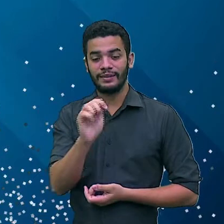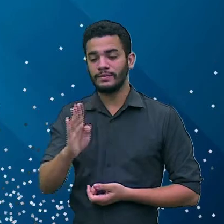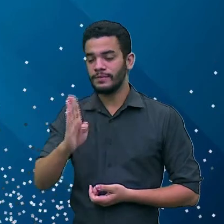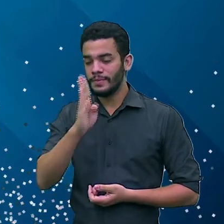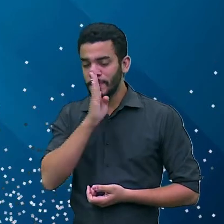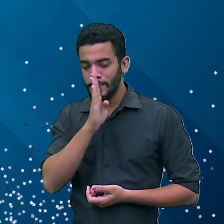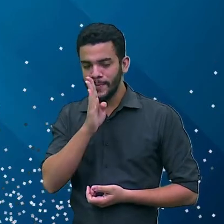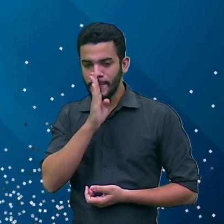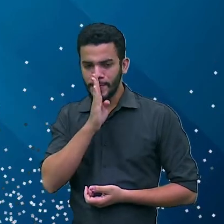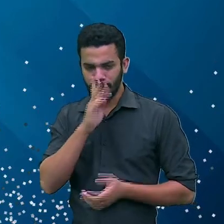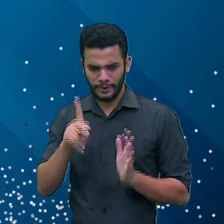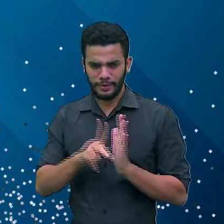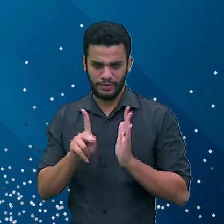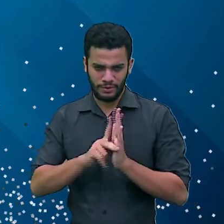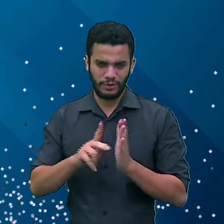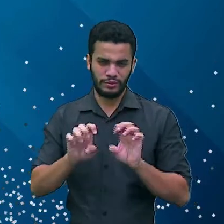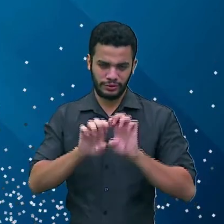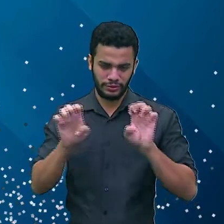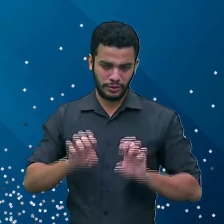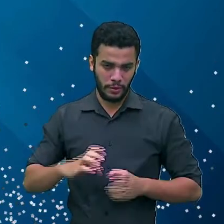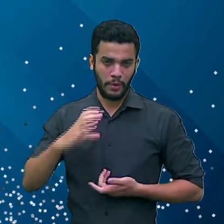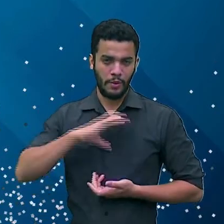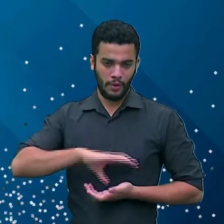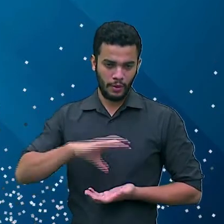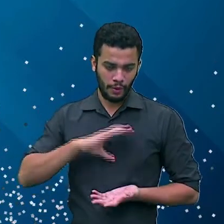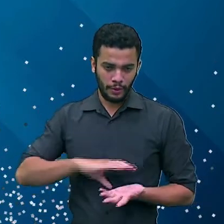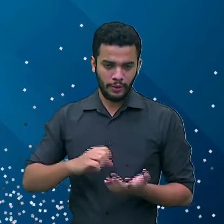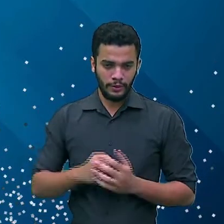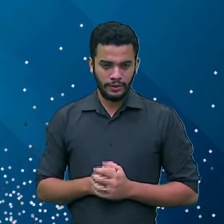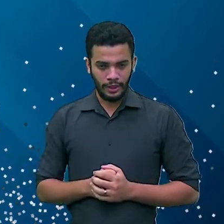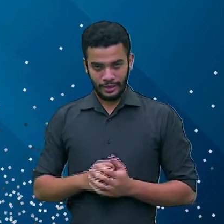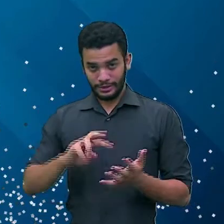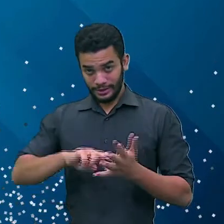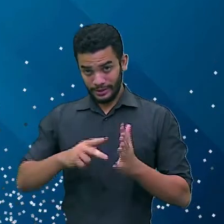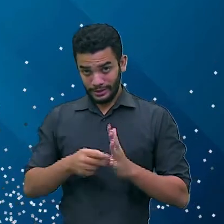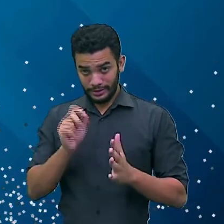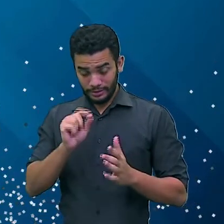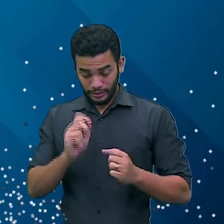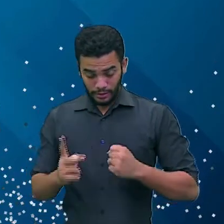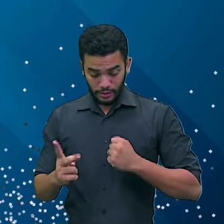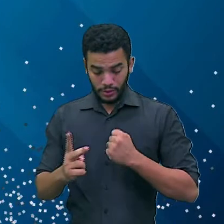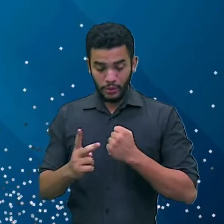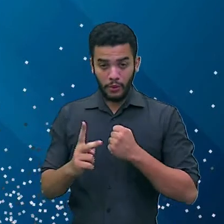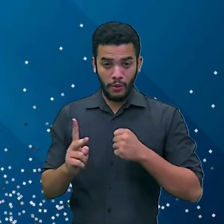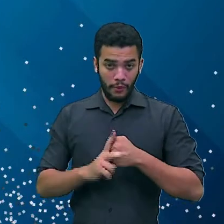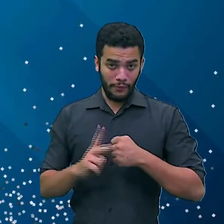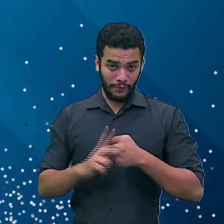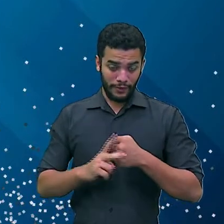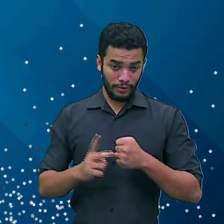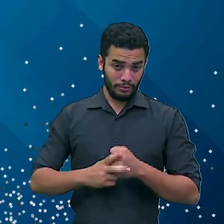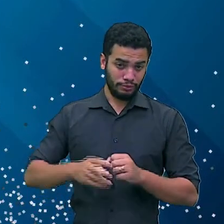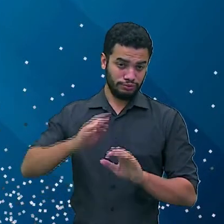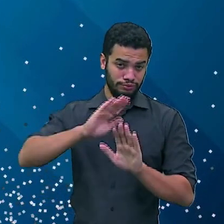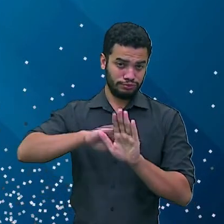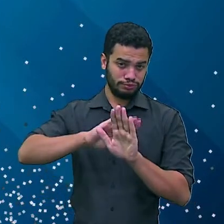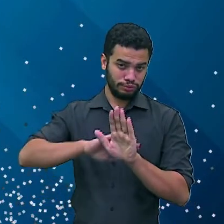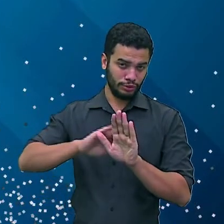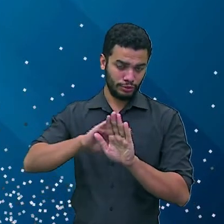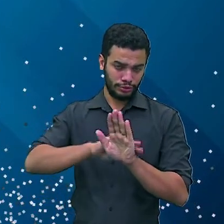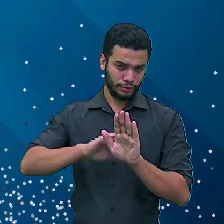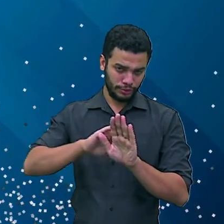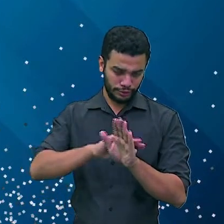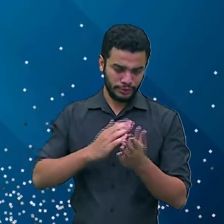verbo de ligação aí, ele está subentendido. Perceberam? Sim. Temos mais um exemplo. Os alunos